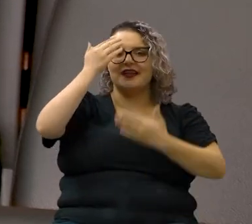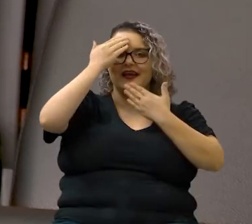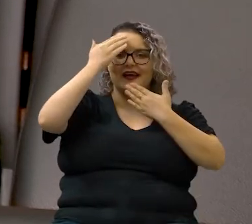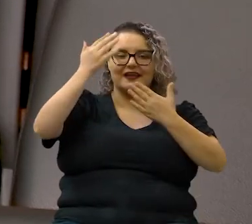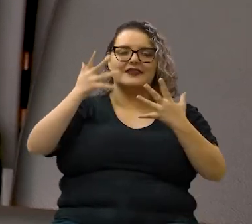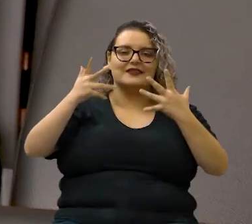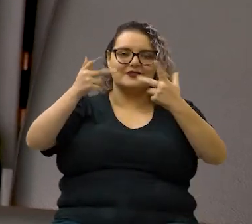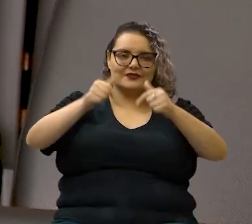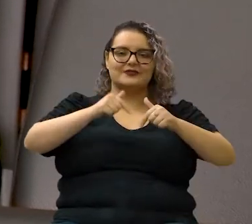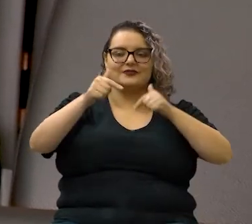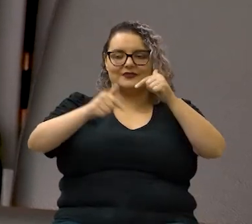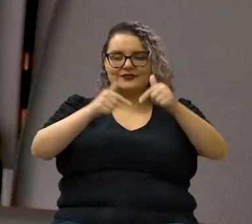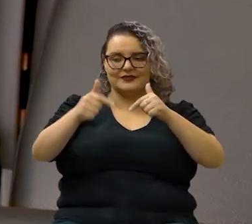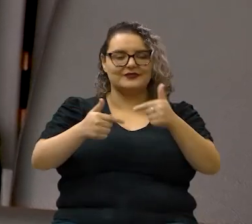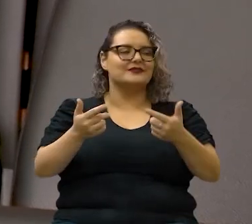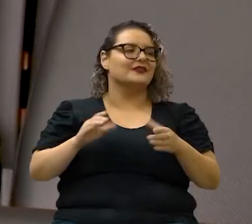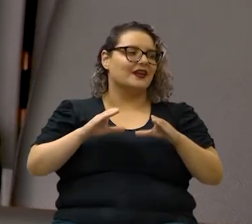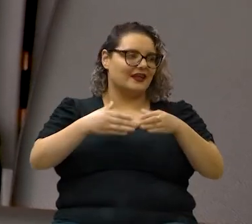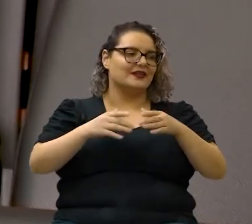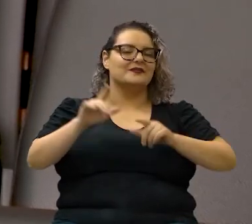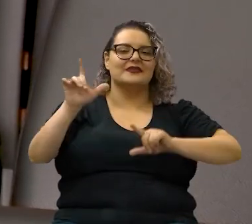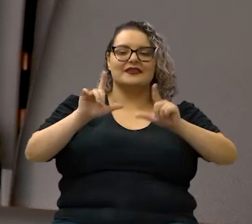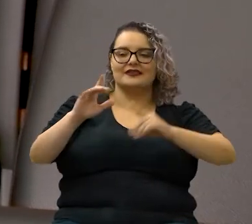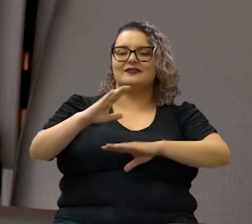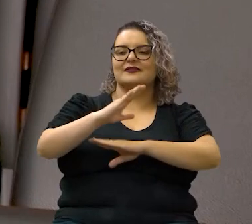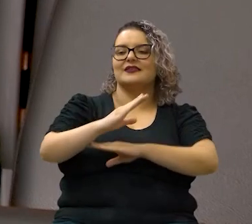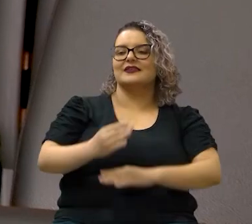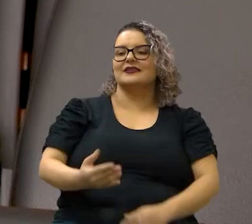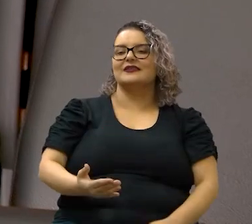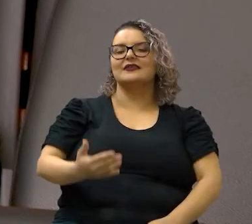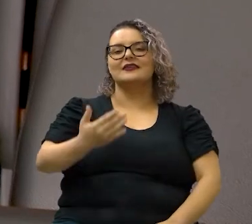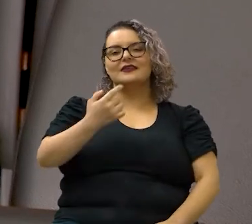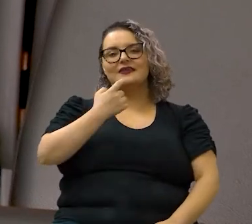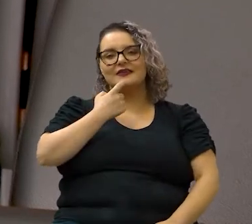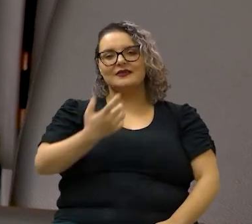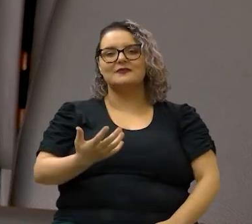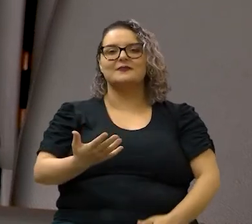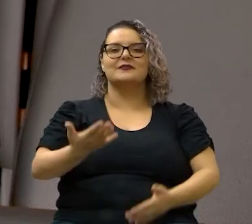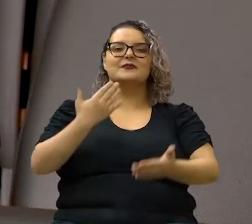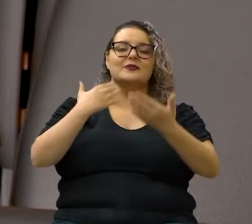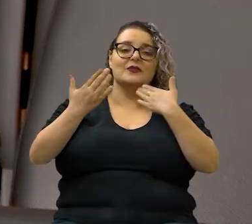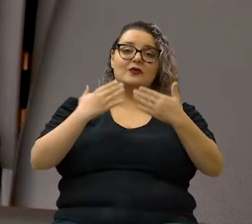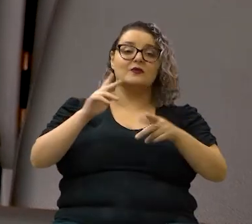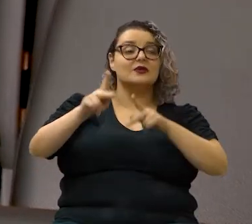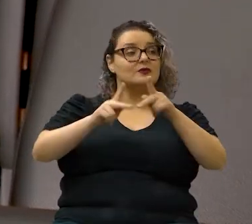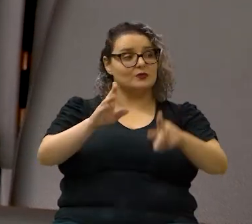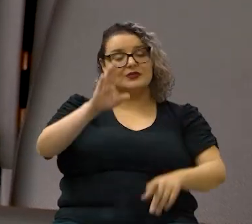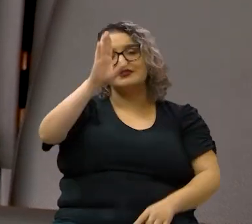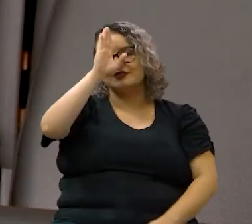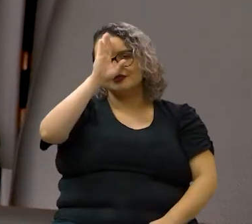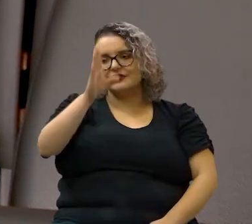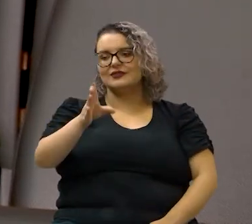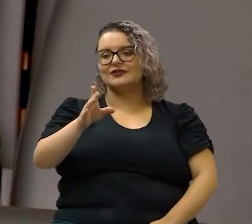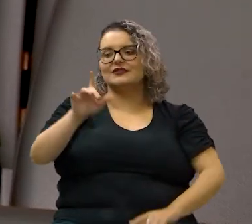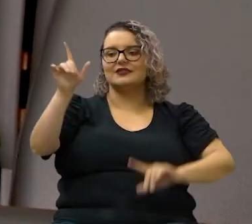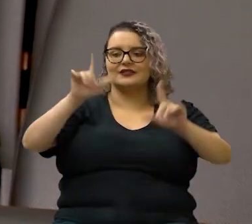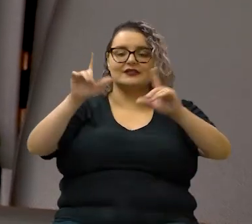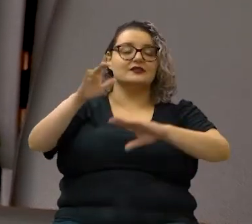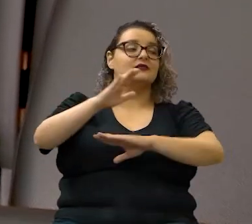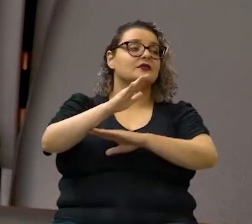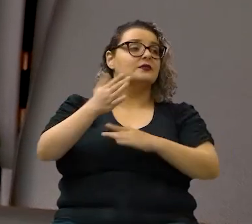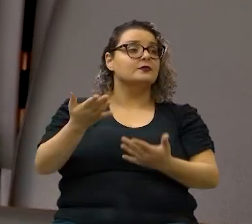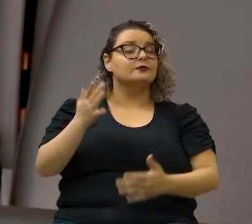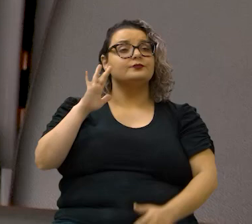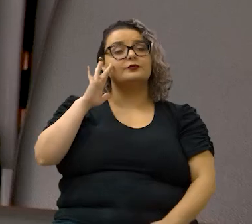Primeiro, agradecer a todos os trabalhadores, a equipe da TV Câmara pela oportunidade de conversar com a população diretamente através da